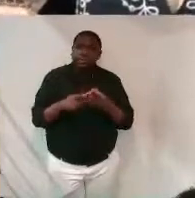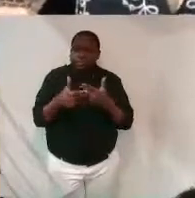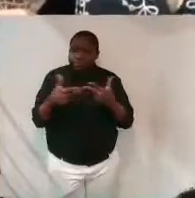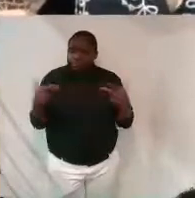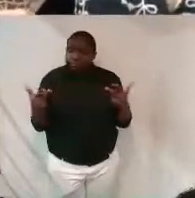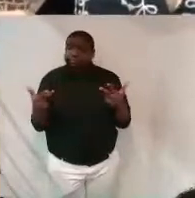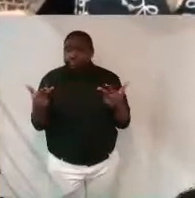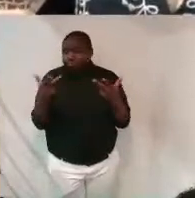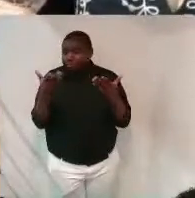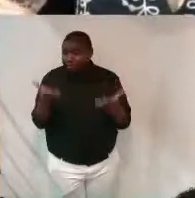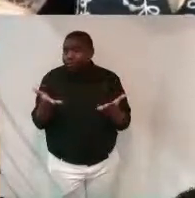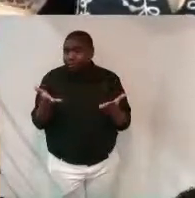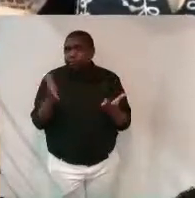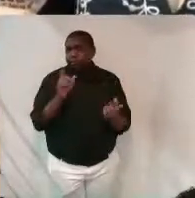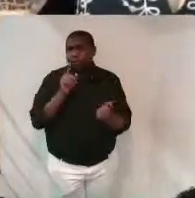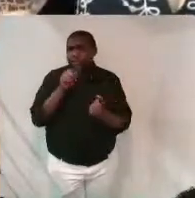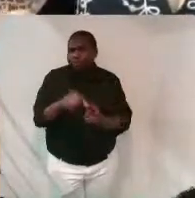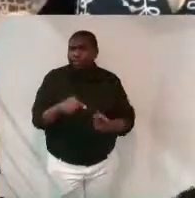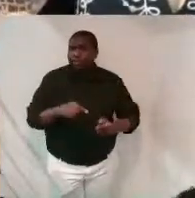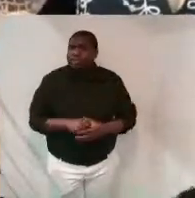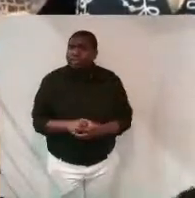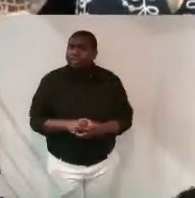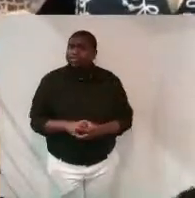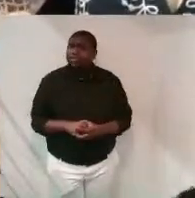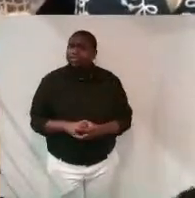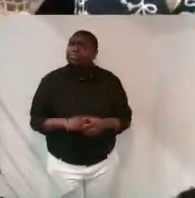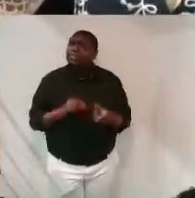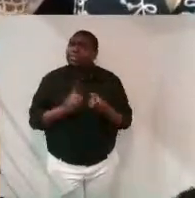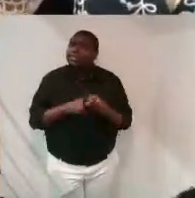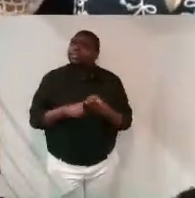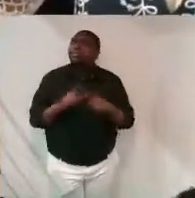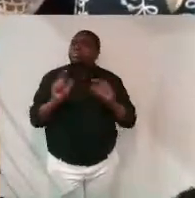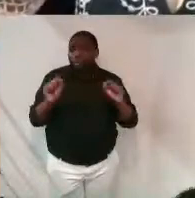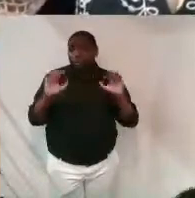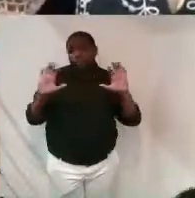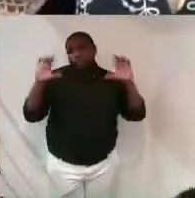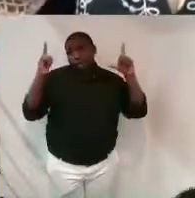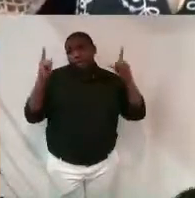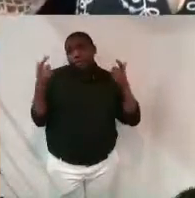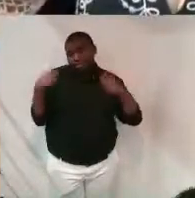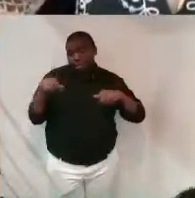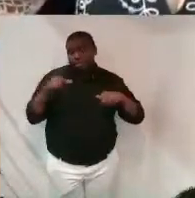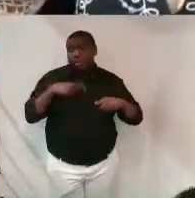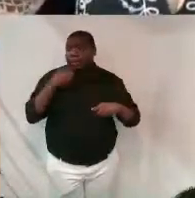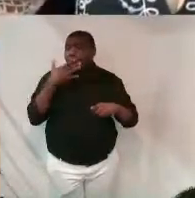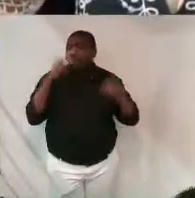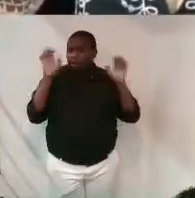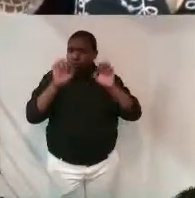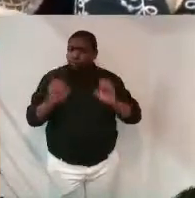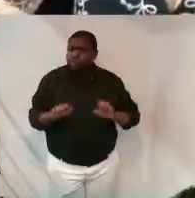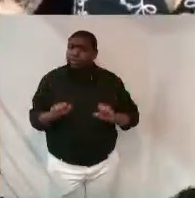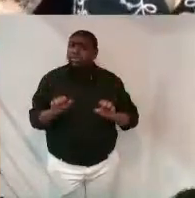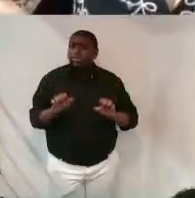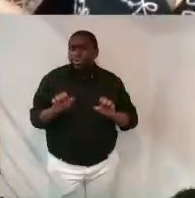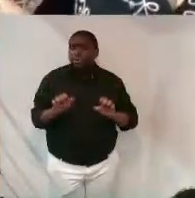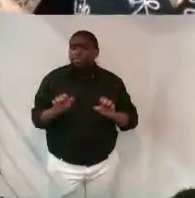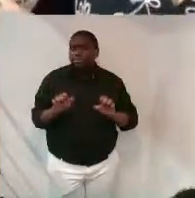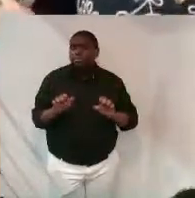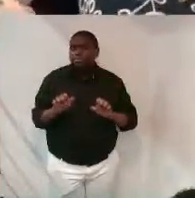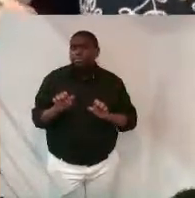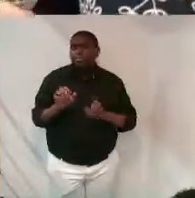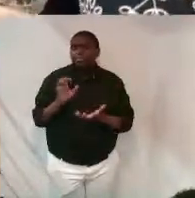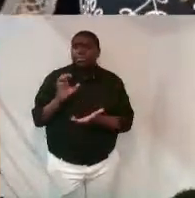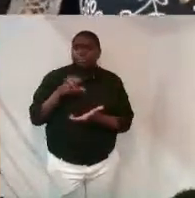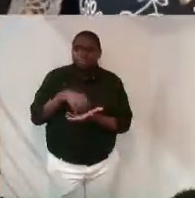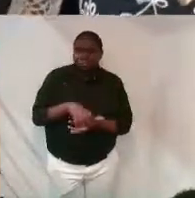menos são esses os objetivos, demandando ainda, obviamente, de uma boa estruturação da Agência Nacional de Águas, o que ainda não